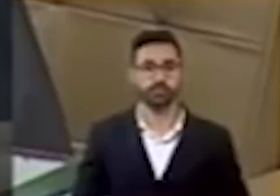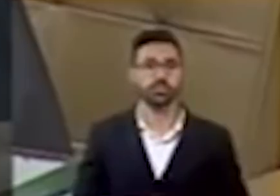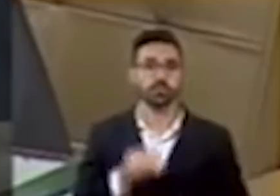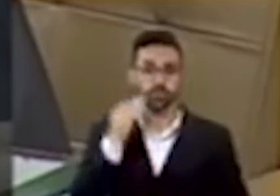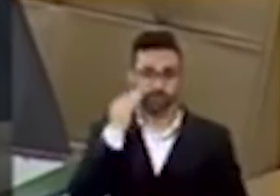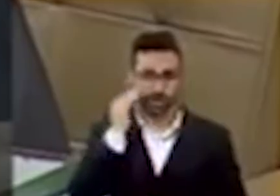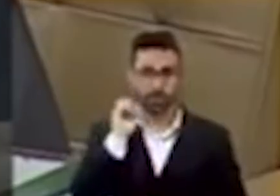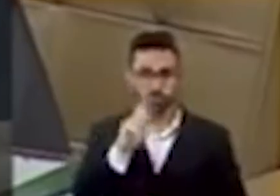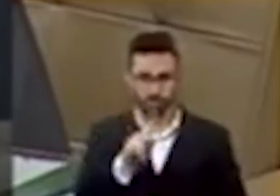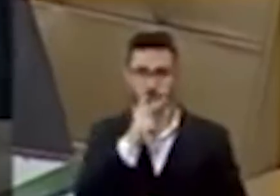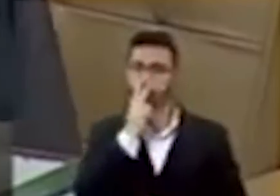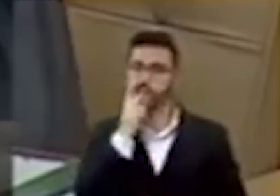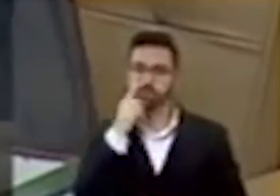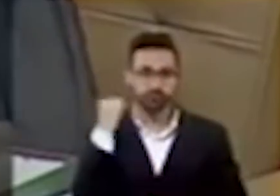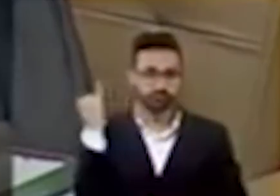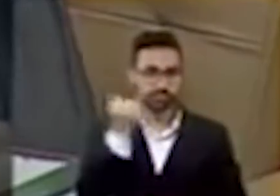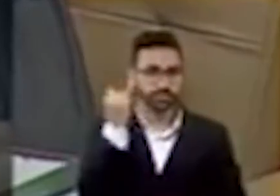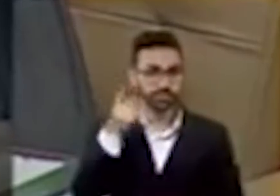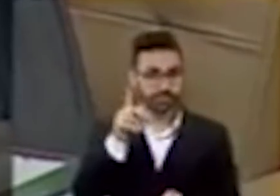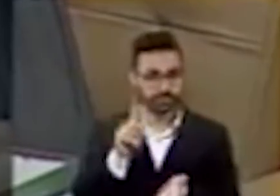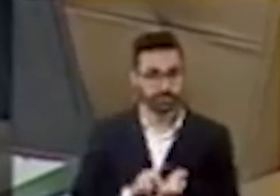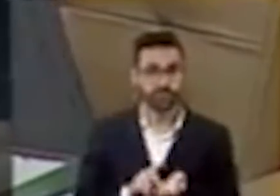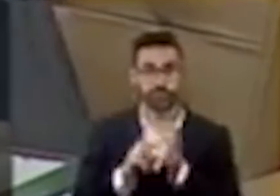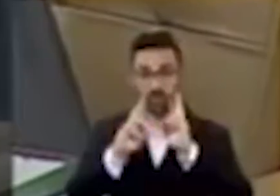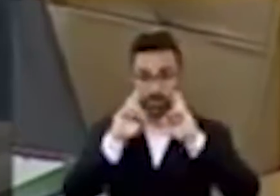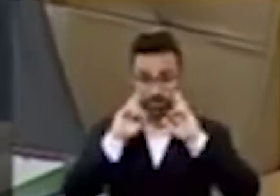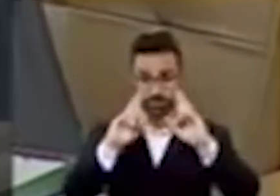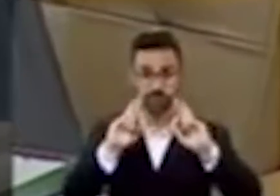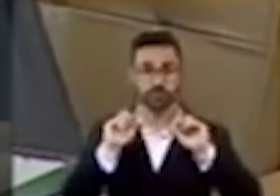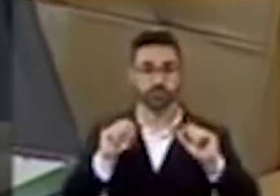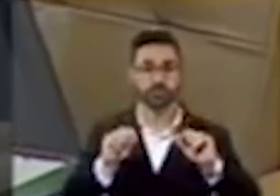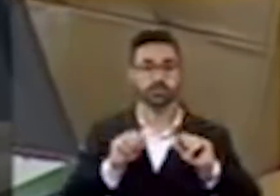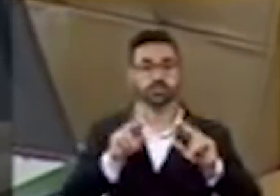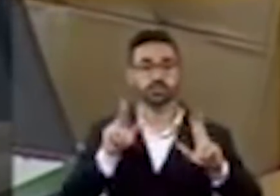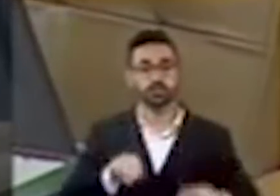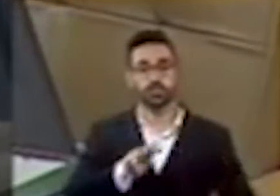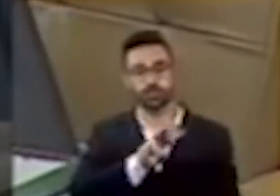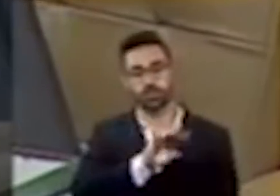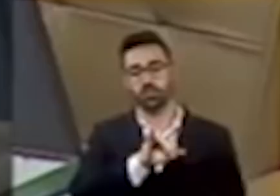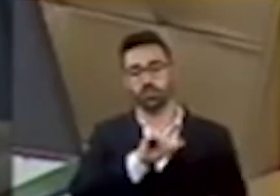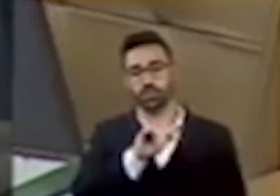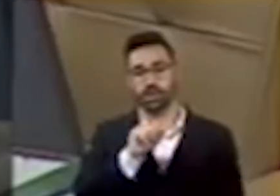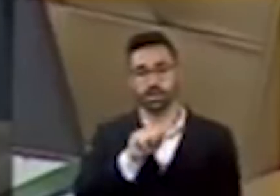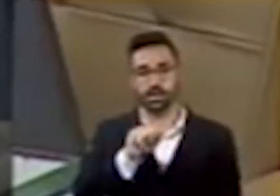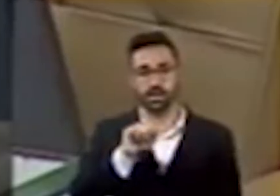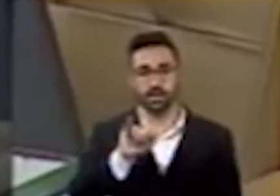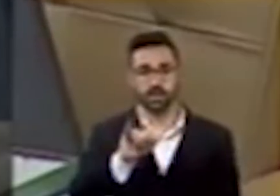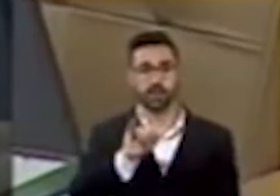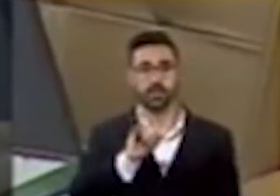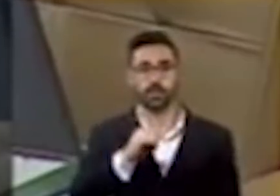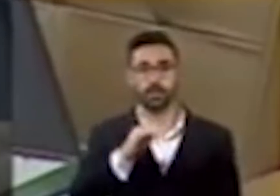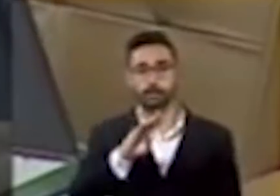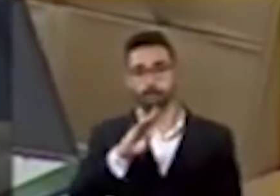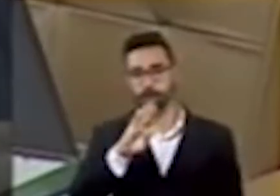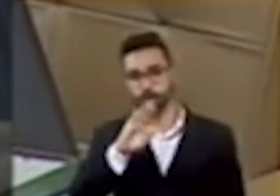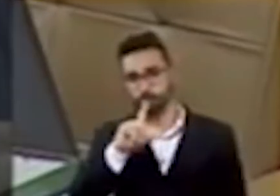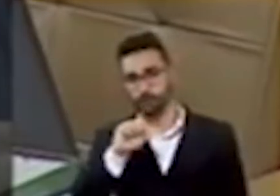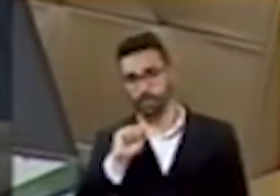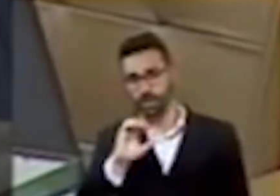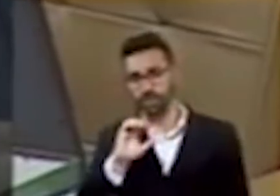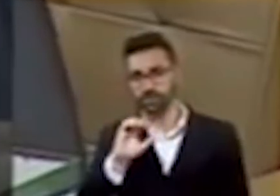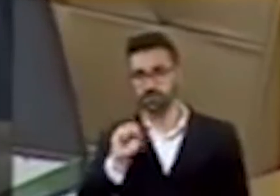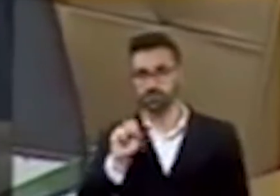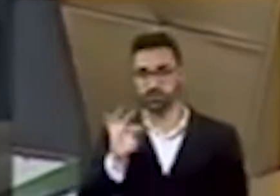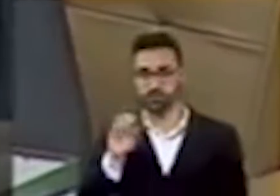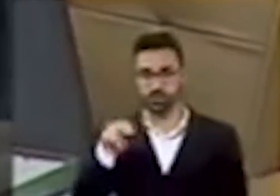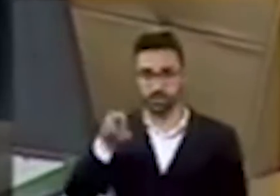como necessária e pertinente a observação feita por William Blackstone, no sentido de que a prerrogativa executiva do